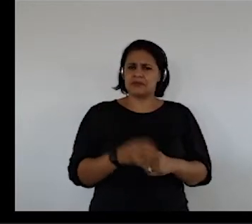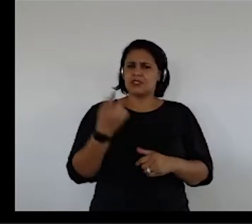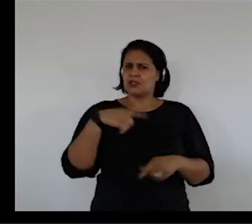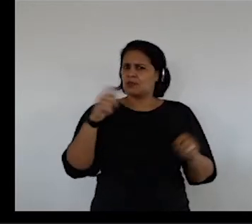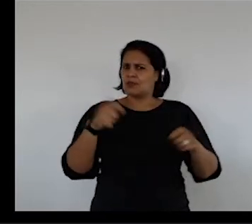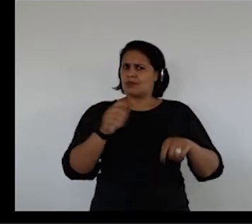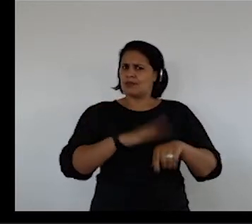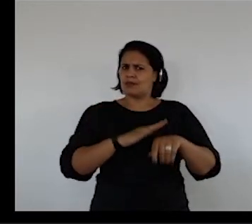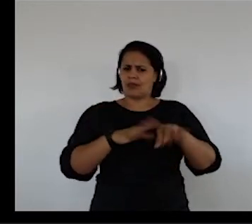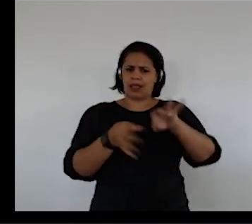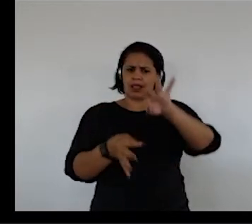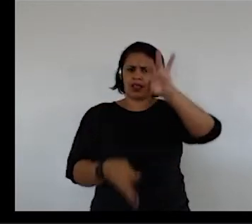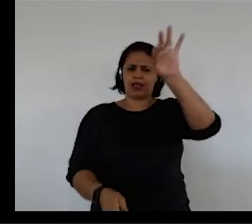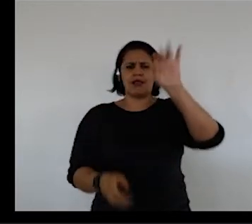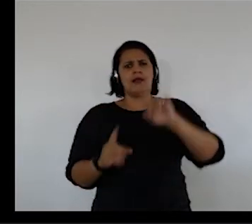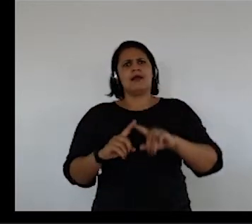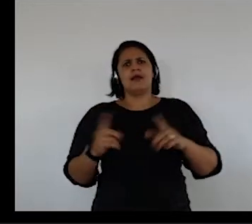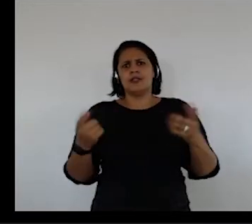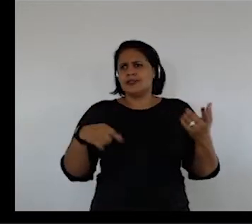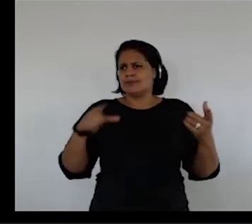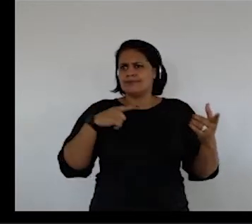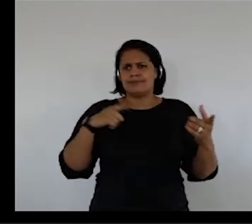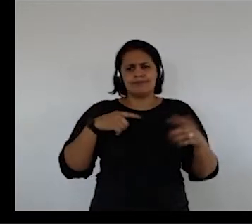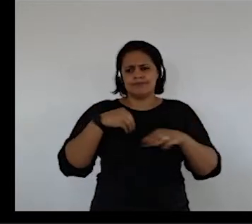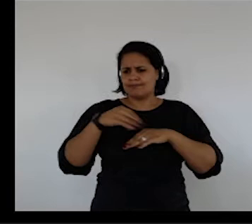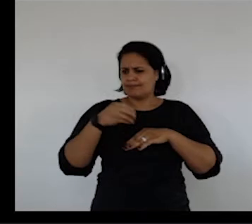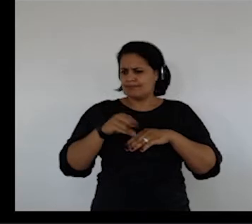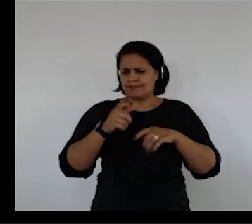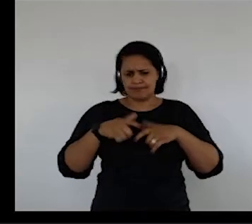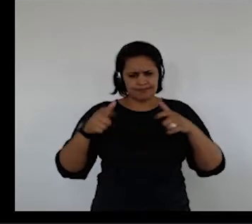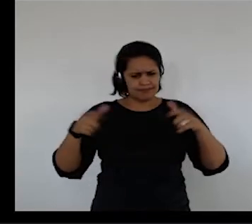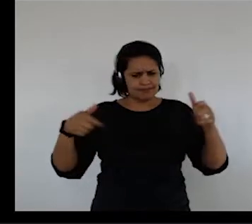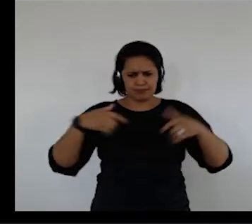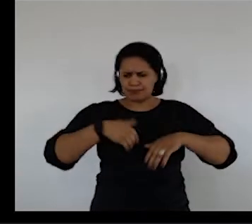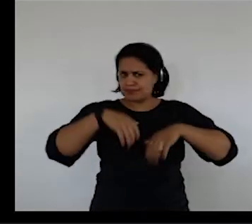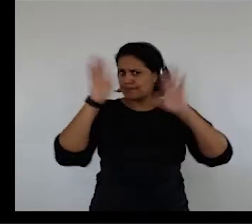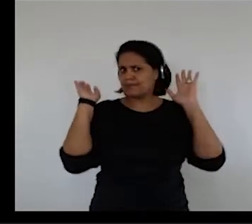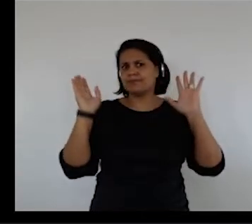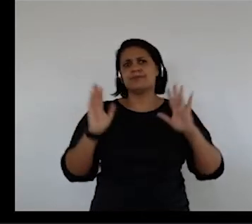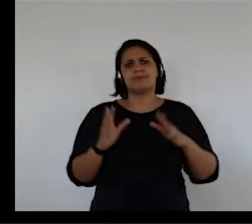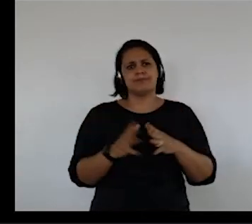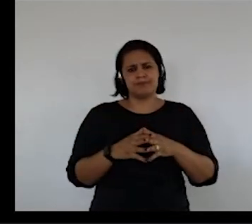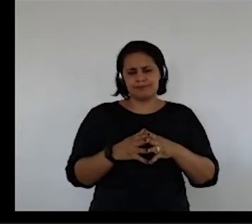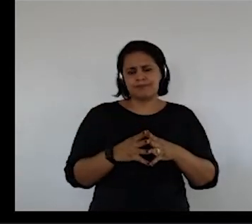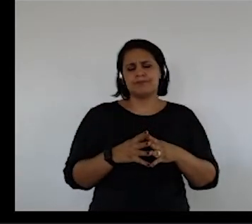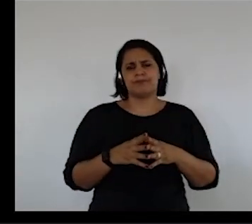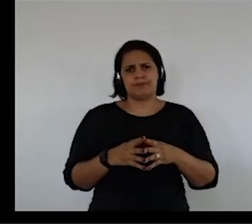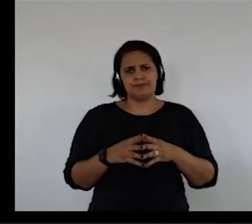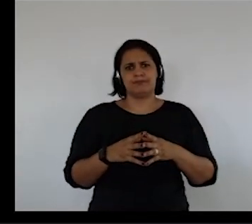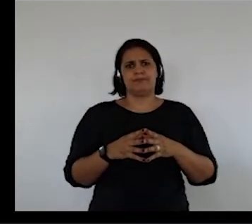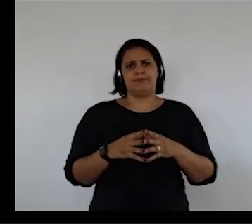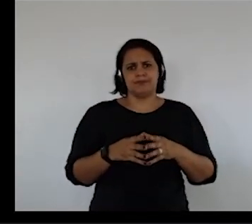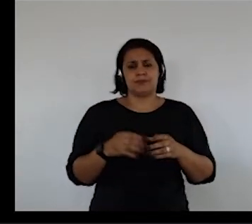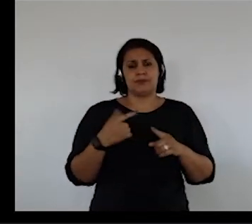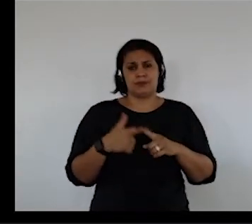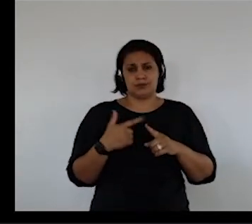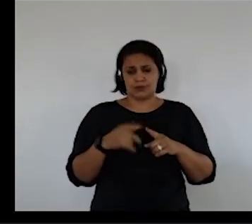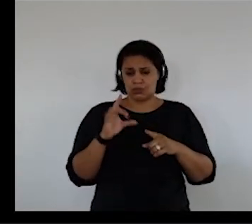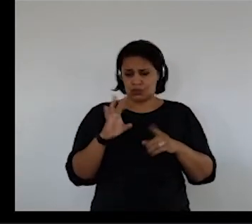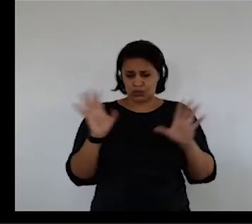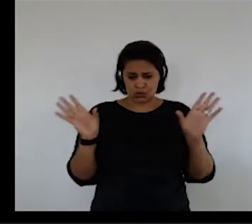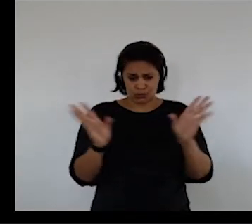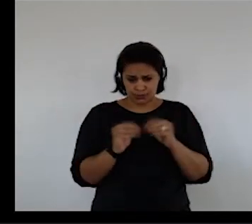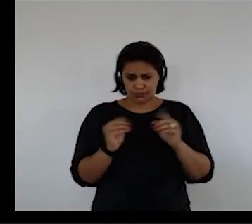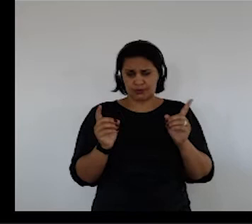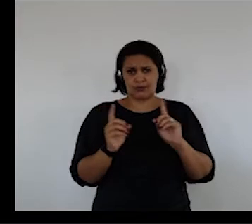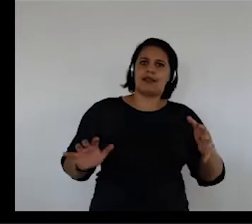um deles e teríamos condição de ir muito além diante de tudo que representa vários desses assuntos que